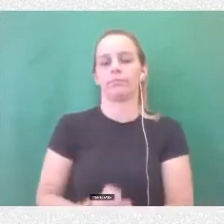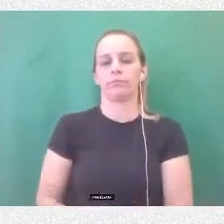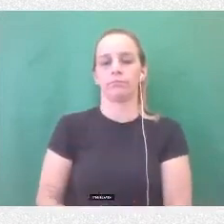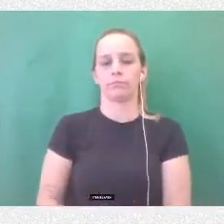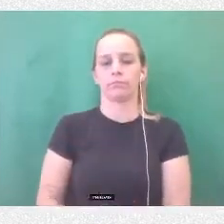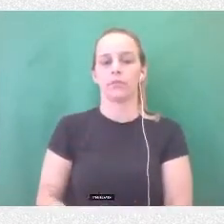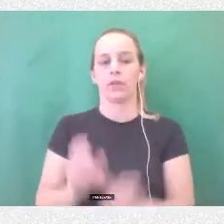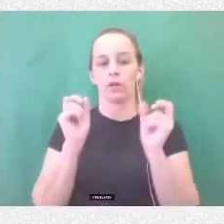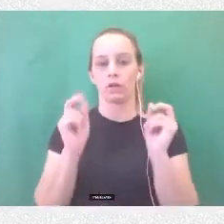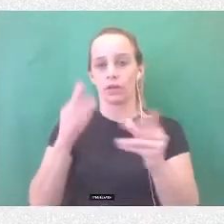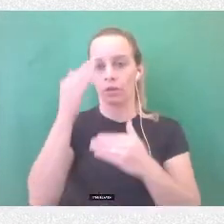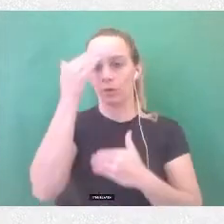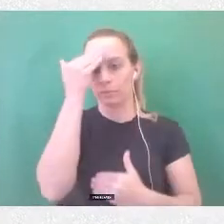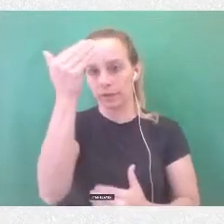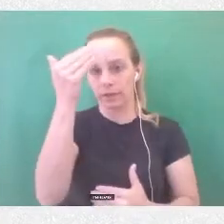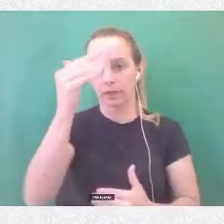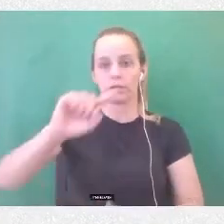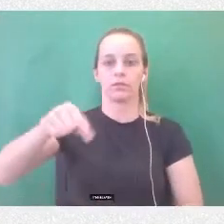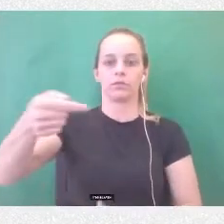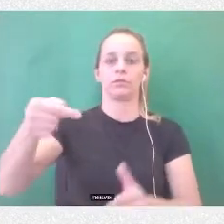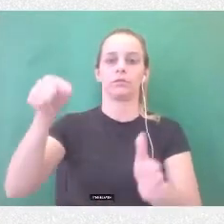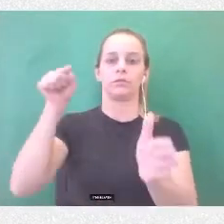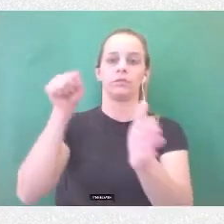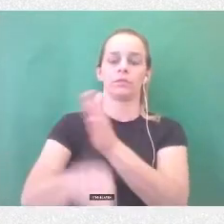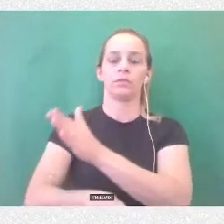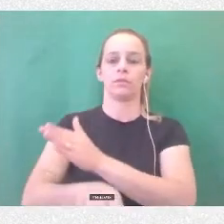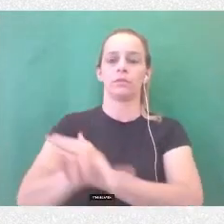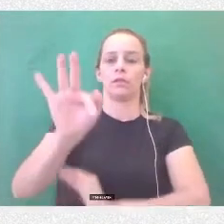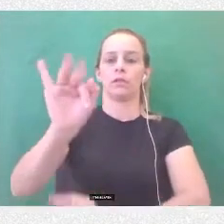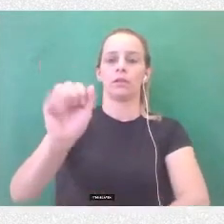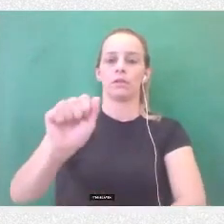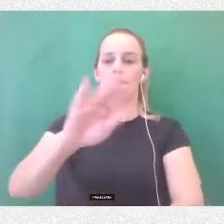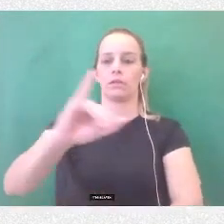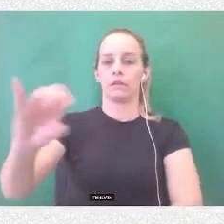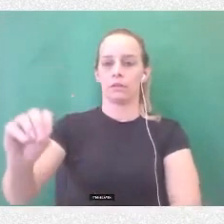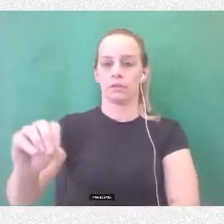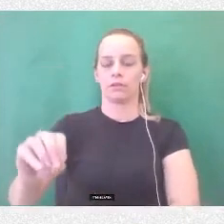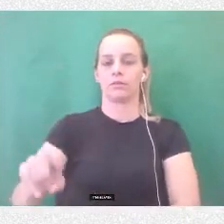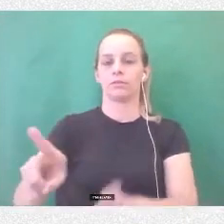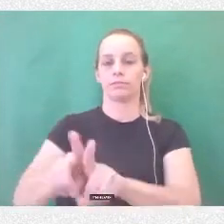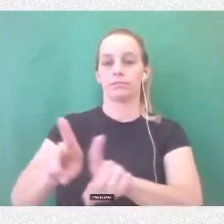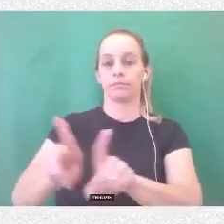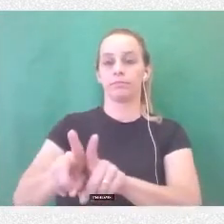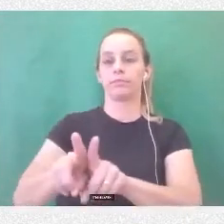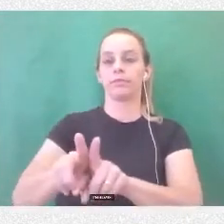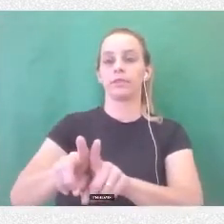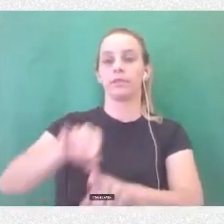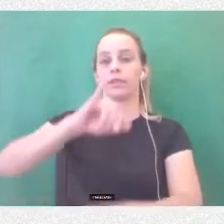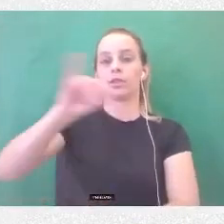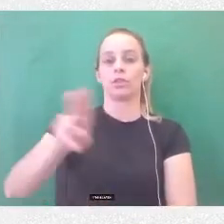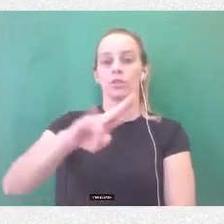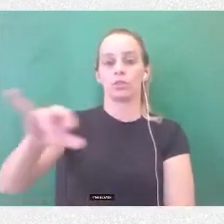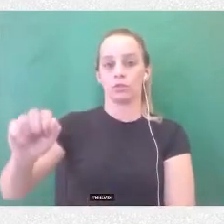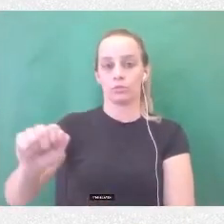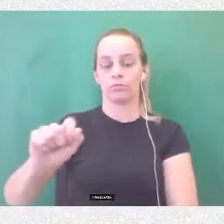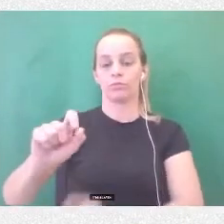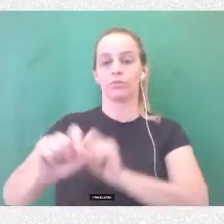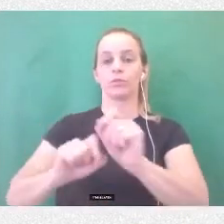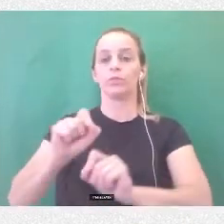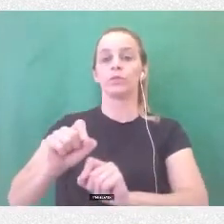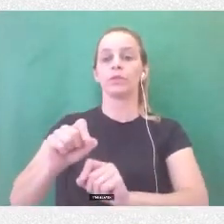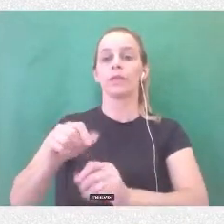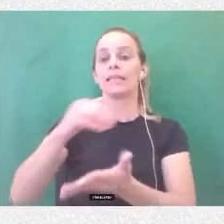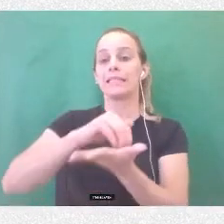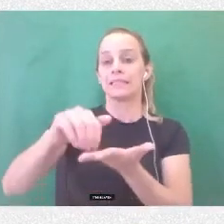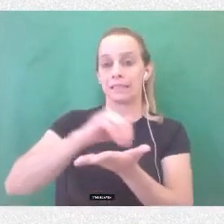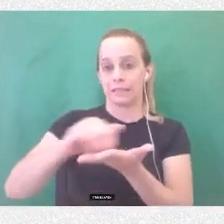Ok, obrigado. A próxima pergunta é do Fábio Calçavara, da Gazeta do Povo, para Júlia Spinardi. Segundo a Secretaria de Saúde do